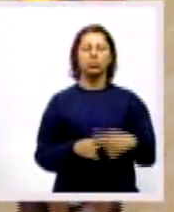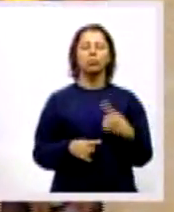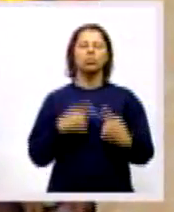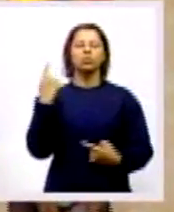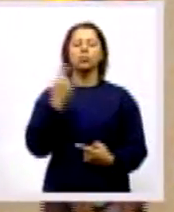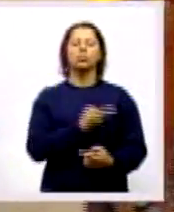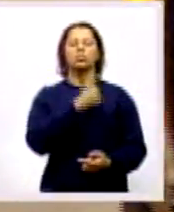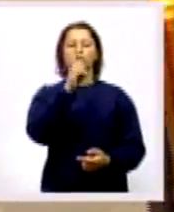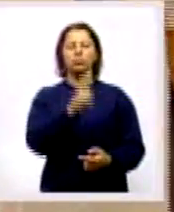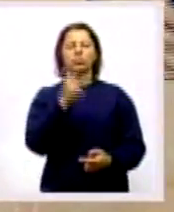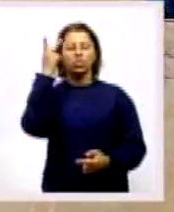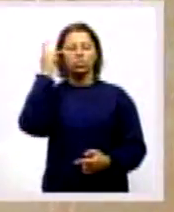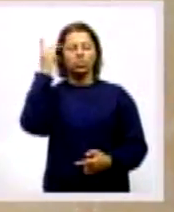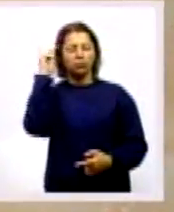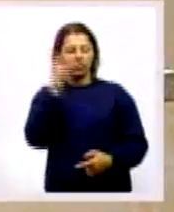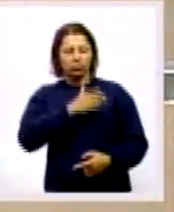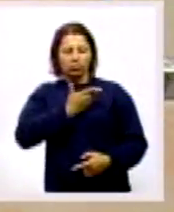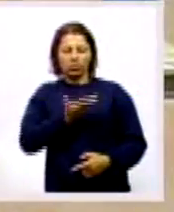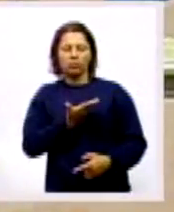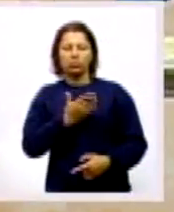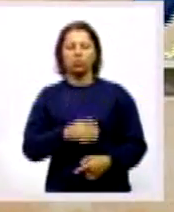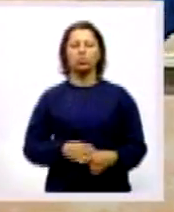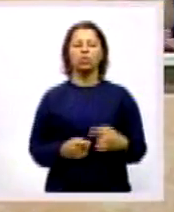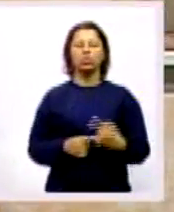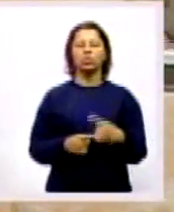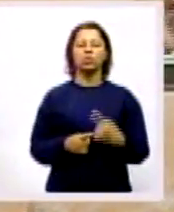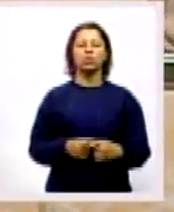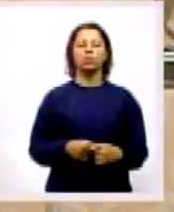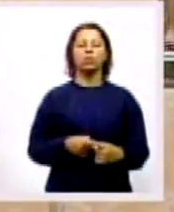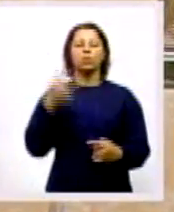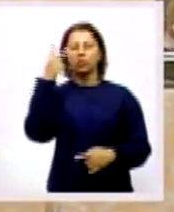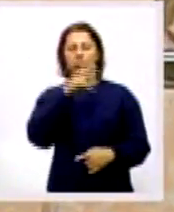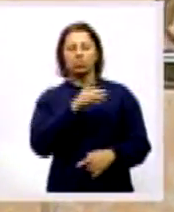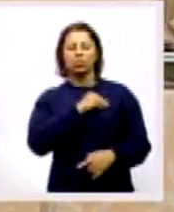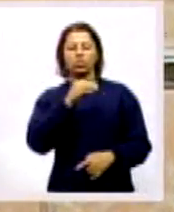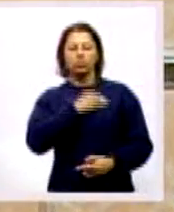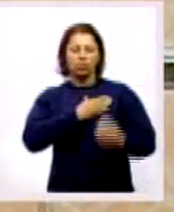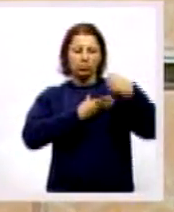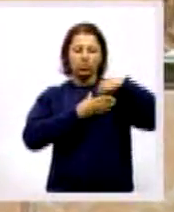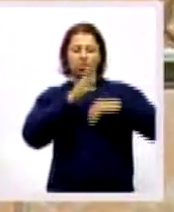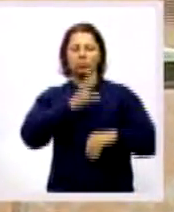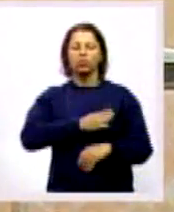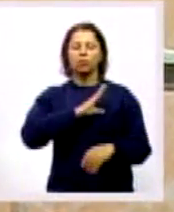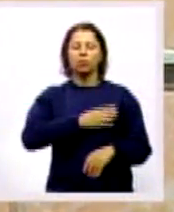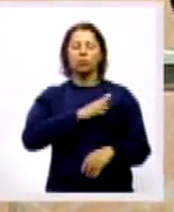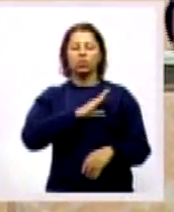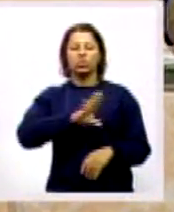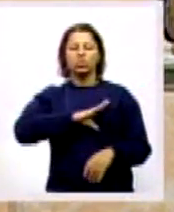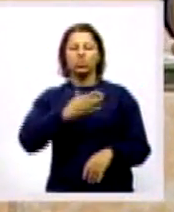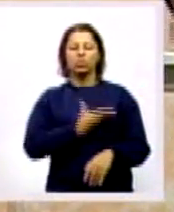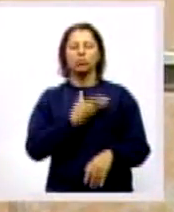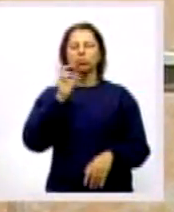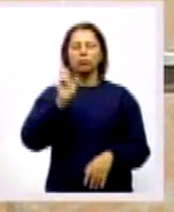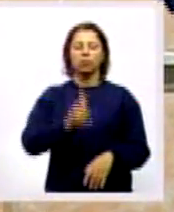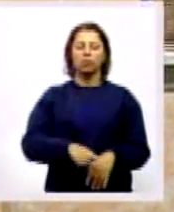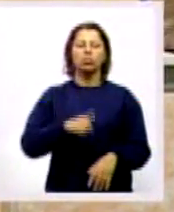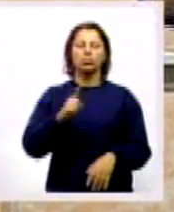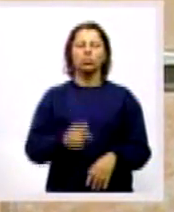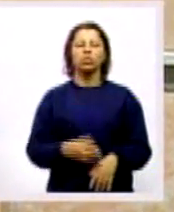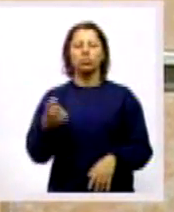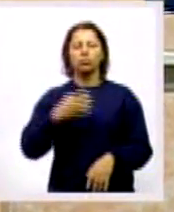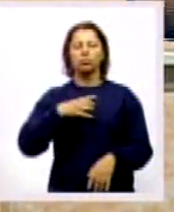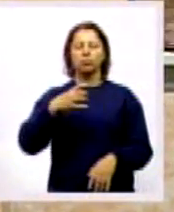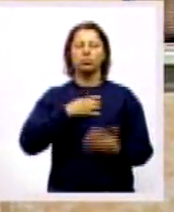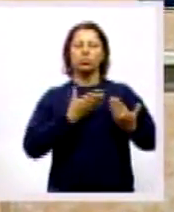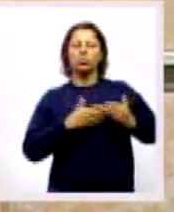nós somos naturalmente preconceituosos. Essa visão pagã está dentro de nós, e conversão é isso, é um jeito